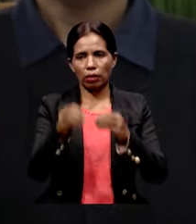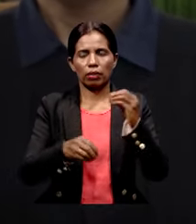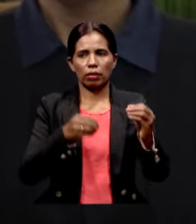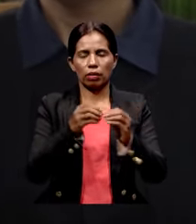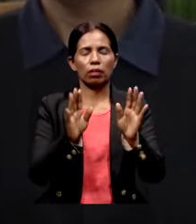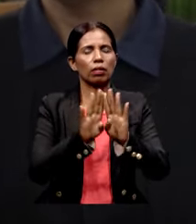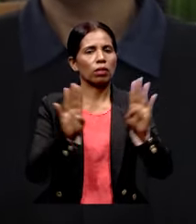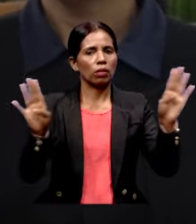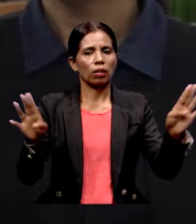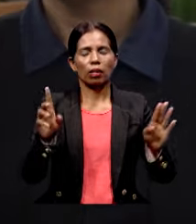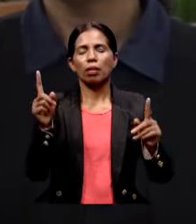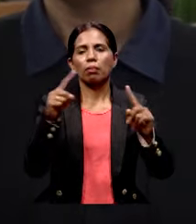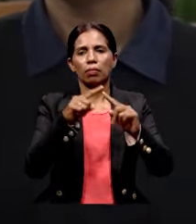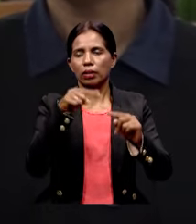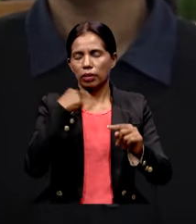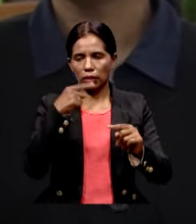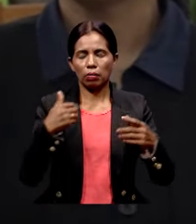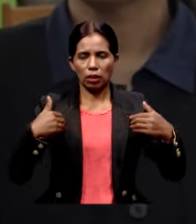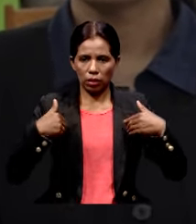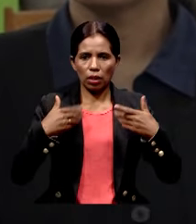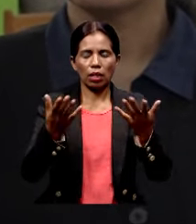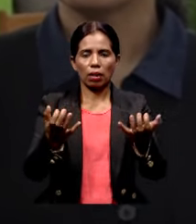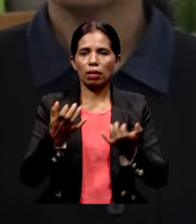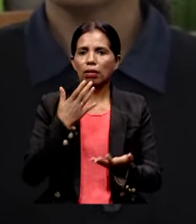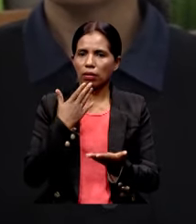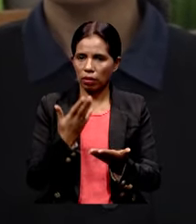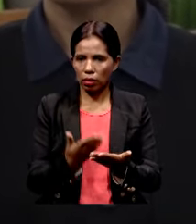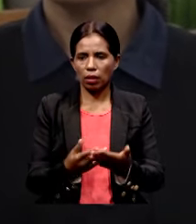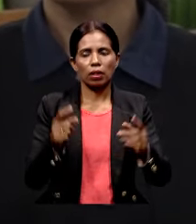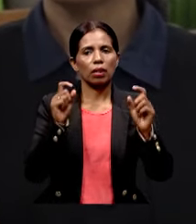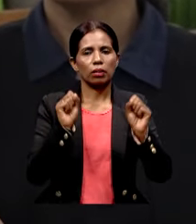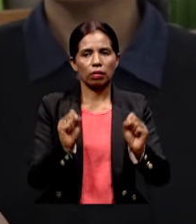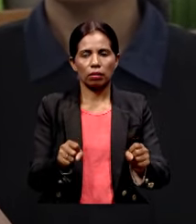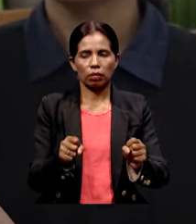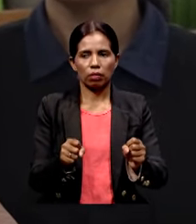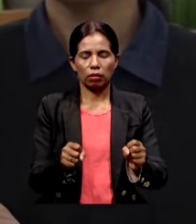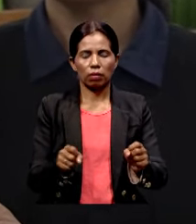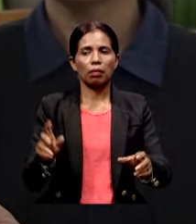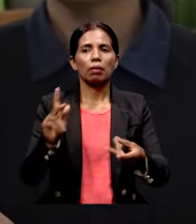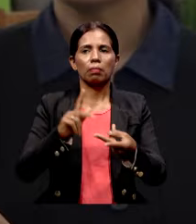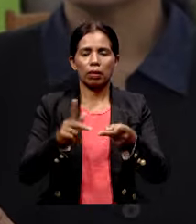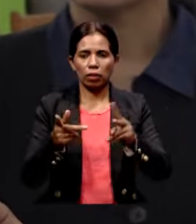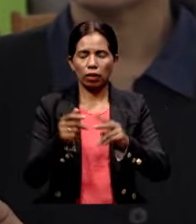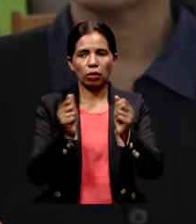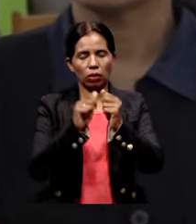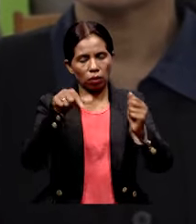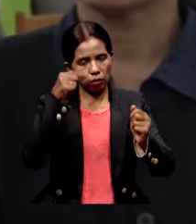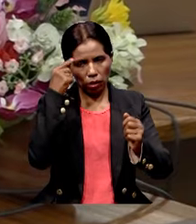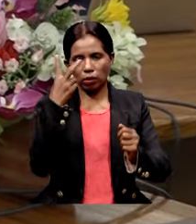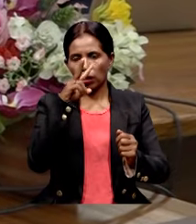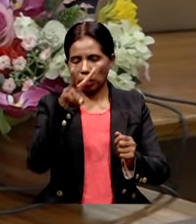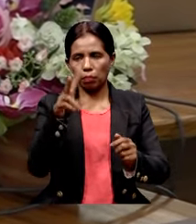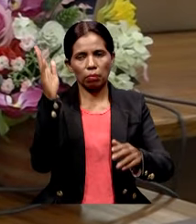loke basema ke ia duni vontade dia para atu beles parceiro ho governo para de hare problema